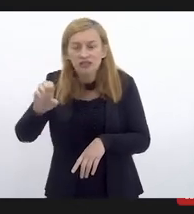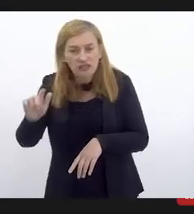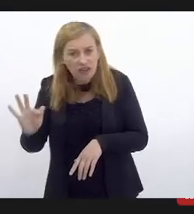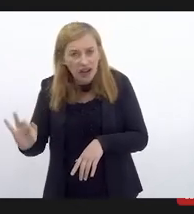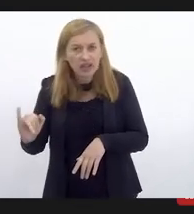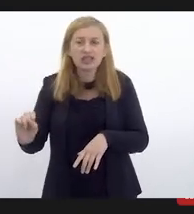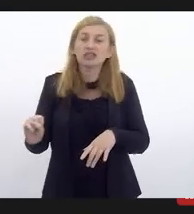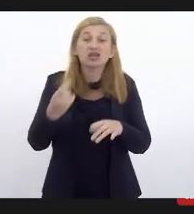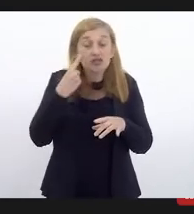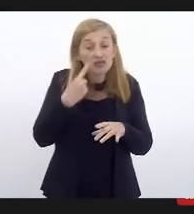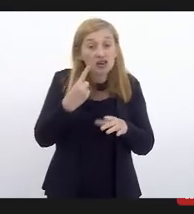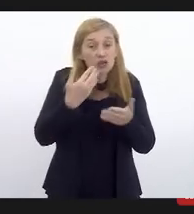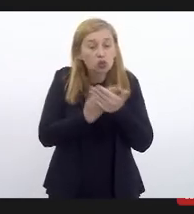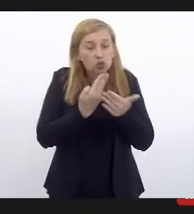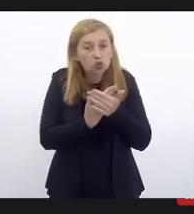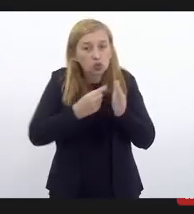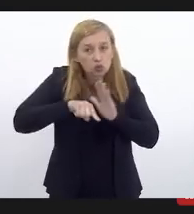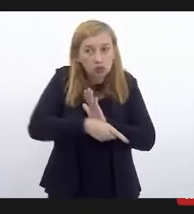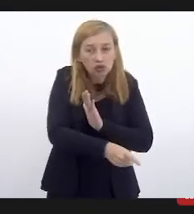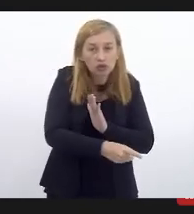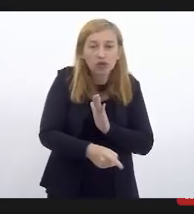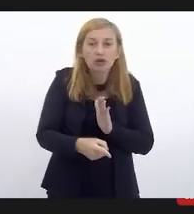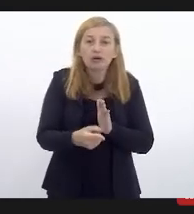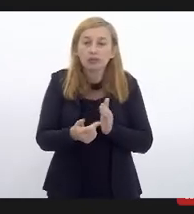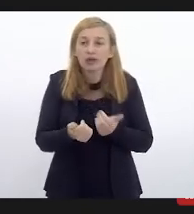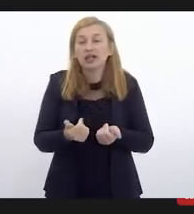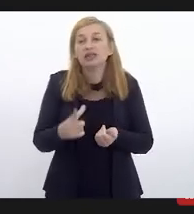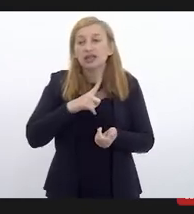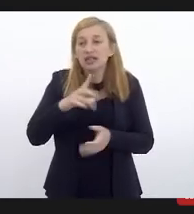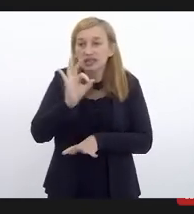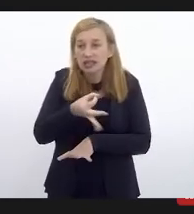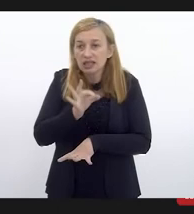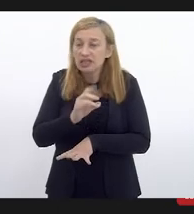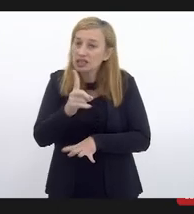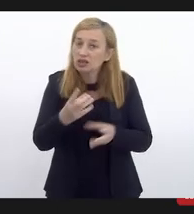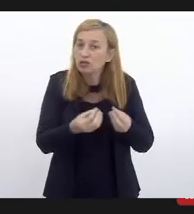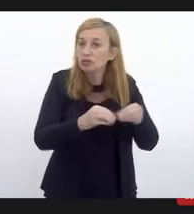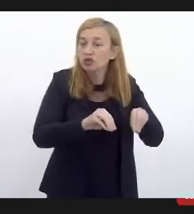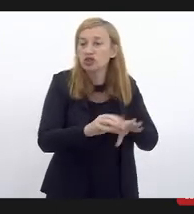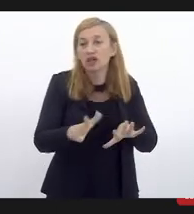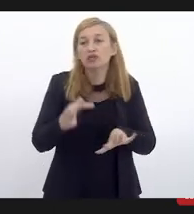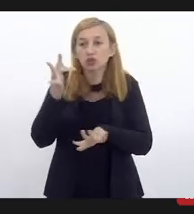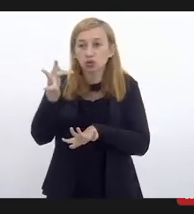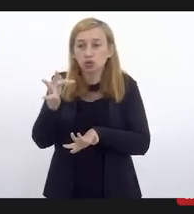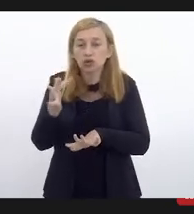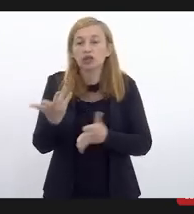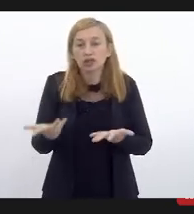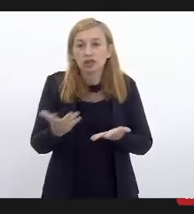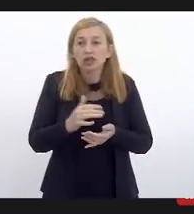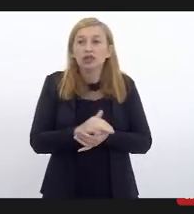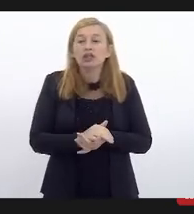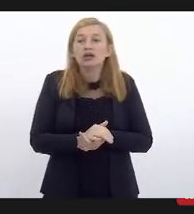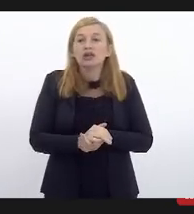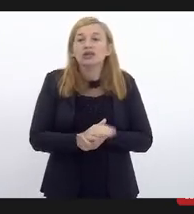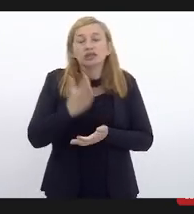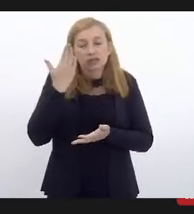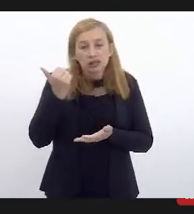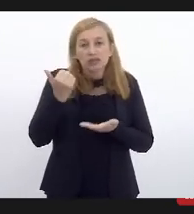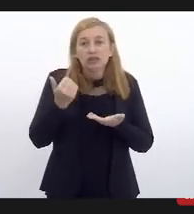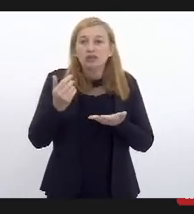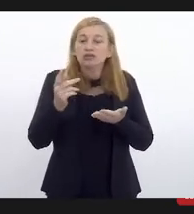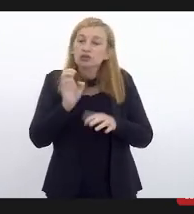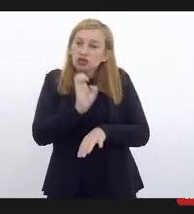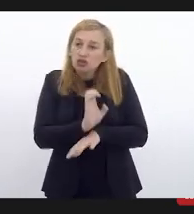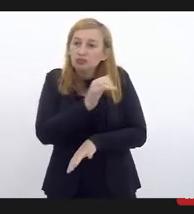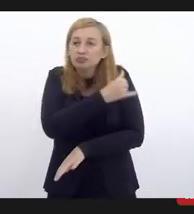para garantir que a gente não vai sofrer algum tipo de penalidade. A gente sabe que esses contratos têm diversos gatilhos que geram penalidade. O Estado do Rio de Janeiro já pagou mais de